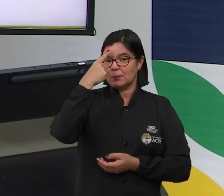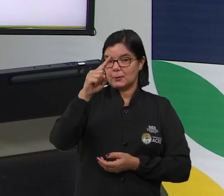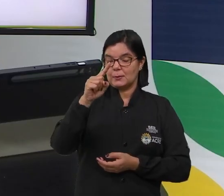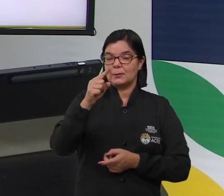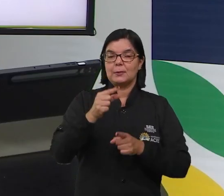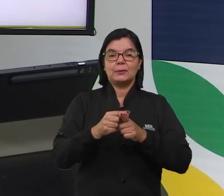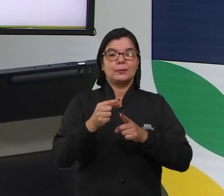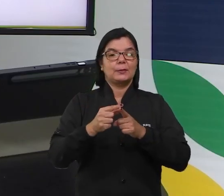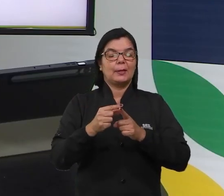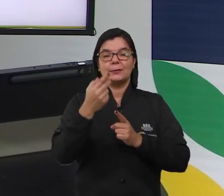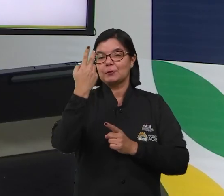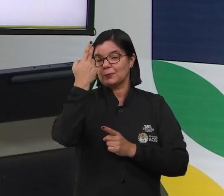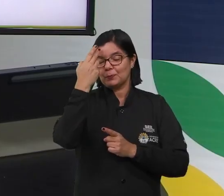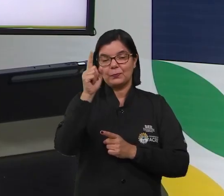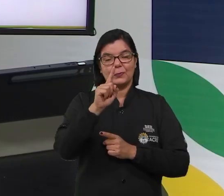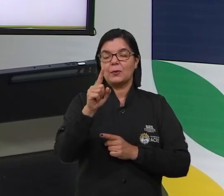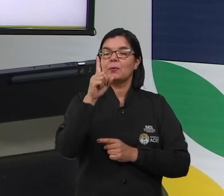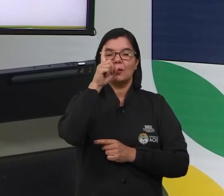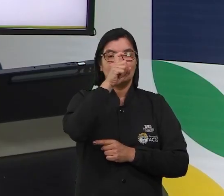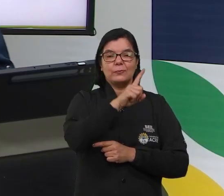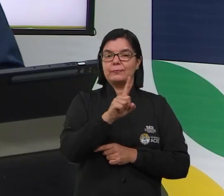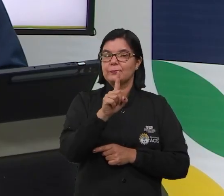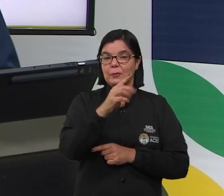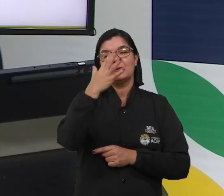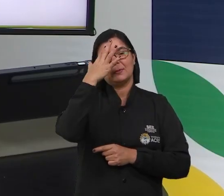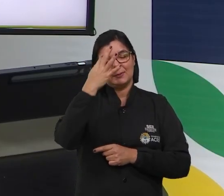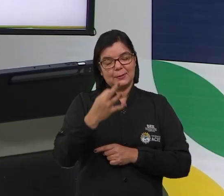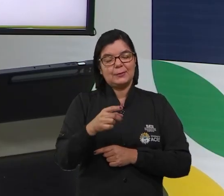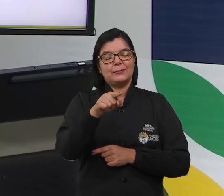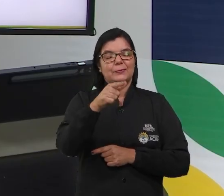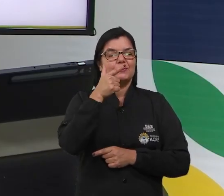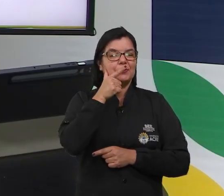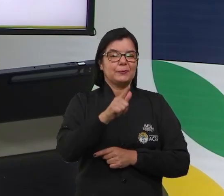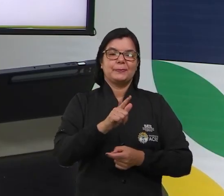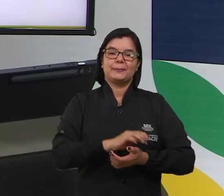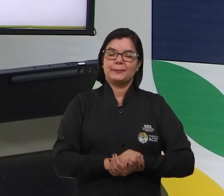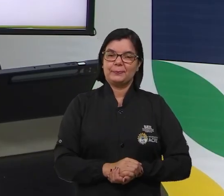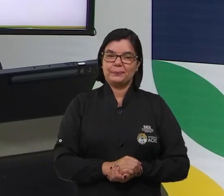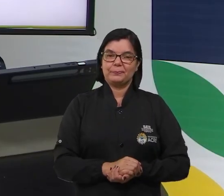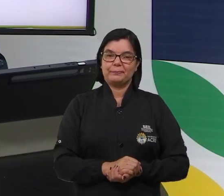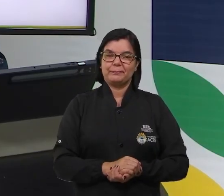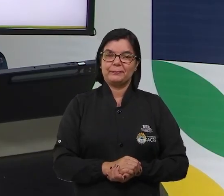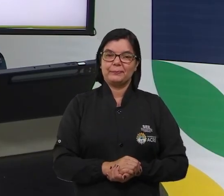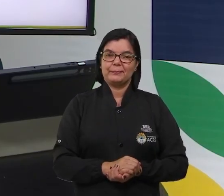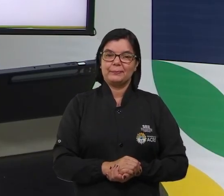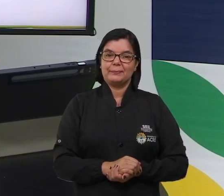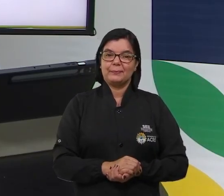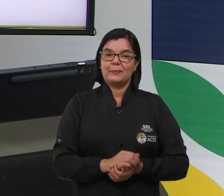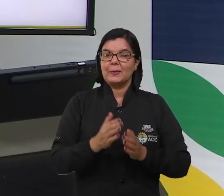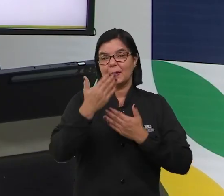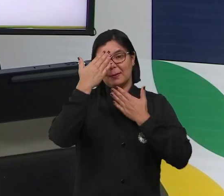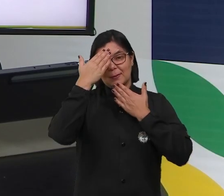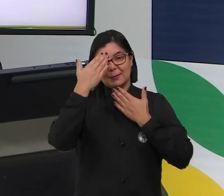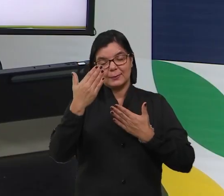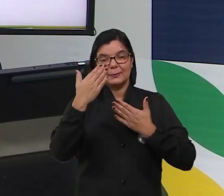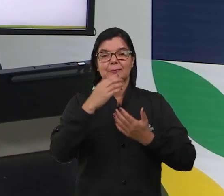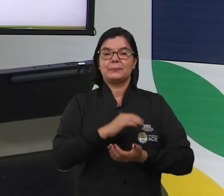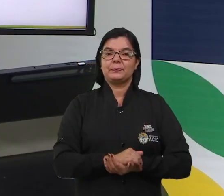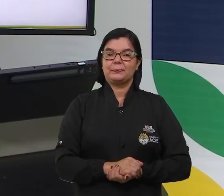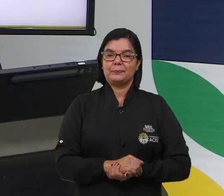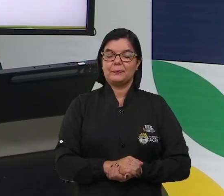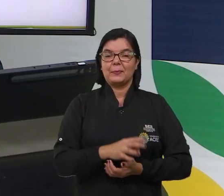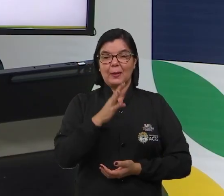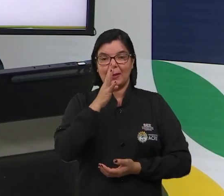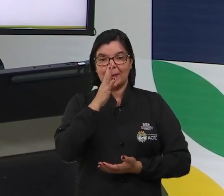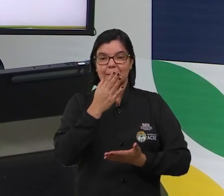não convencionais. Não é muito complicado, eu tenho certeza que você vai conseguir. Pois bem, eu agradeço por você ter